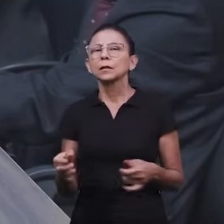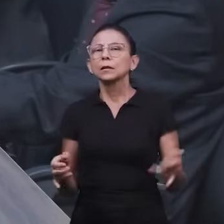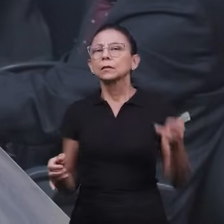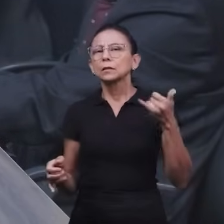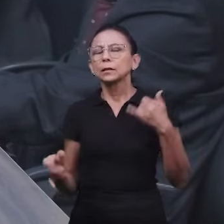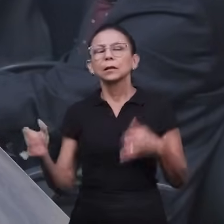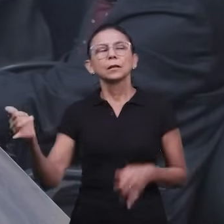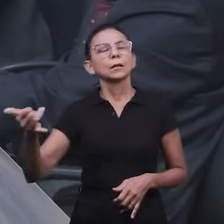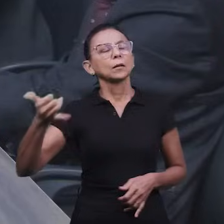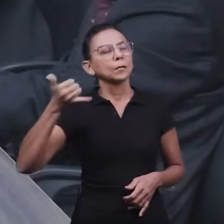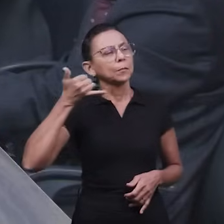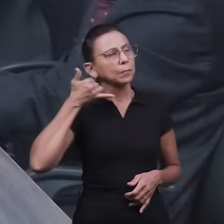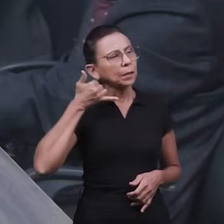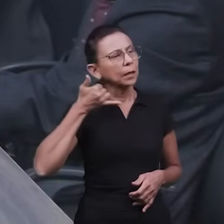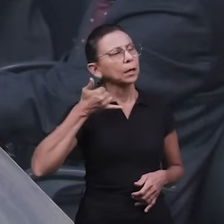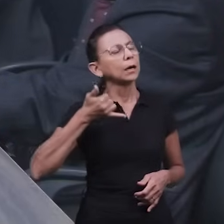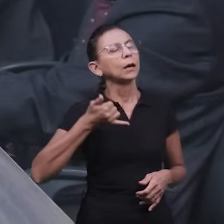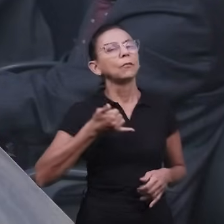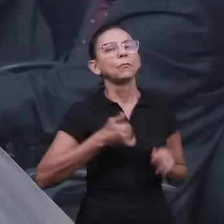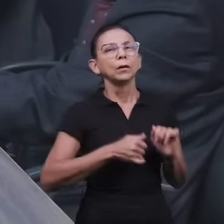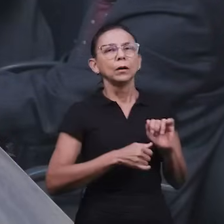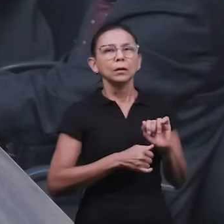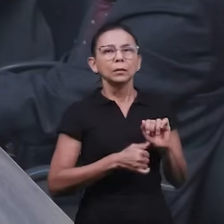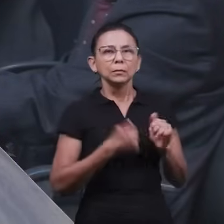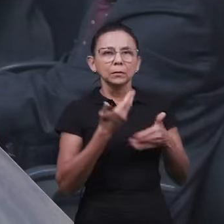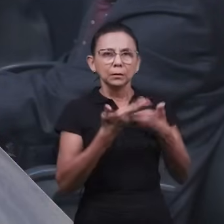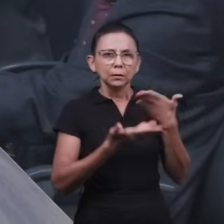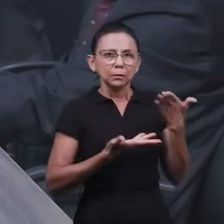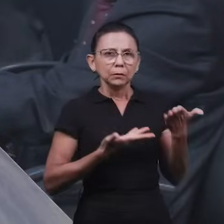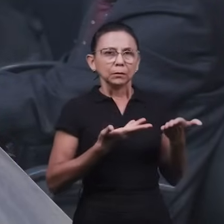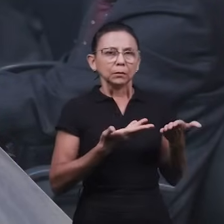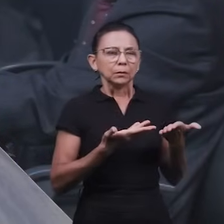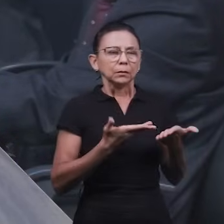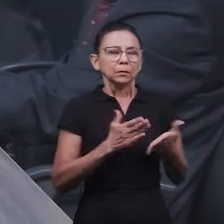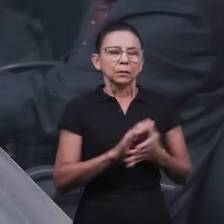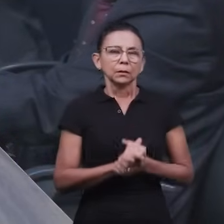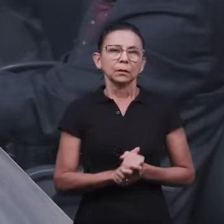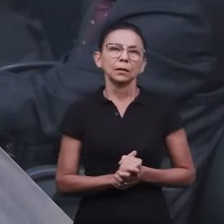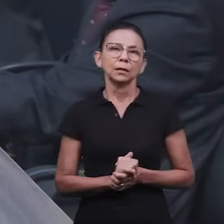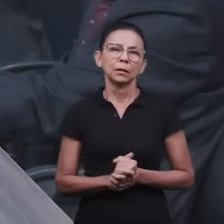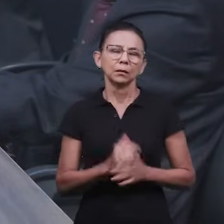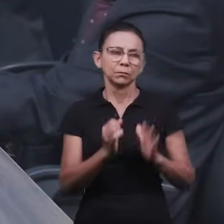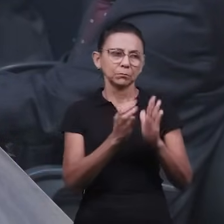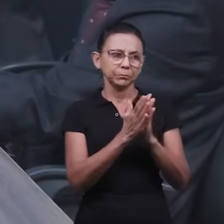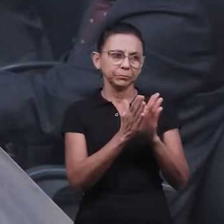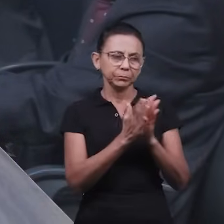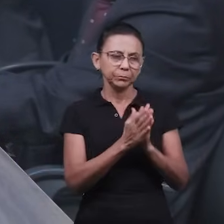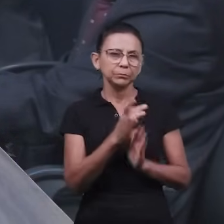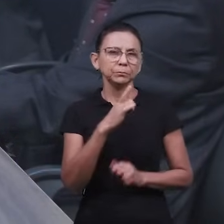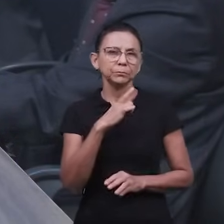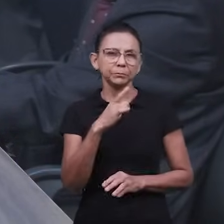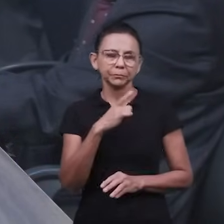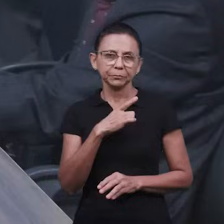ser ouvidas, vão ser atendidas, vai ser orado pela sua vida, pela sua família, e o